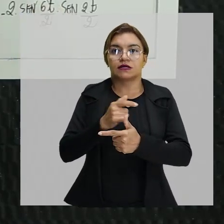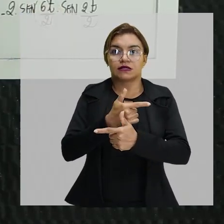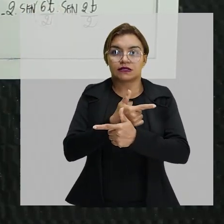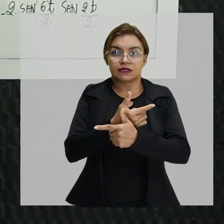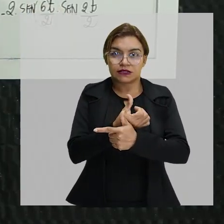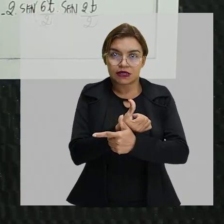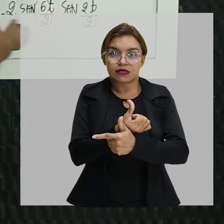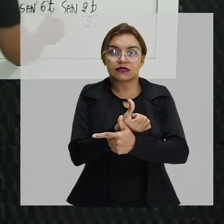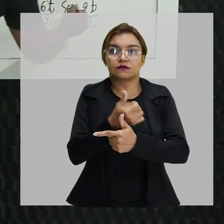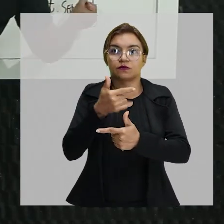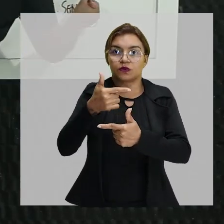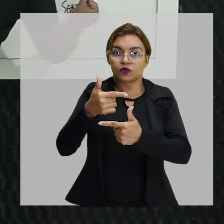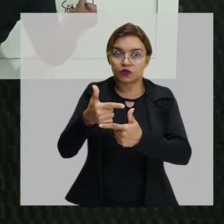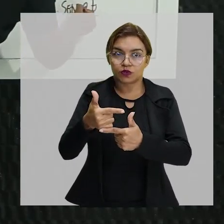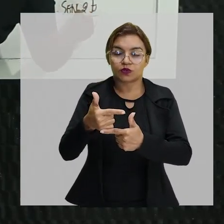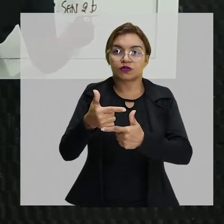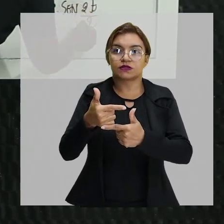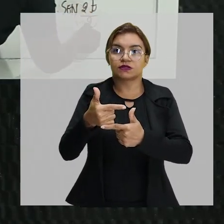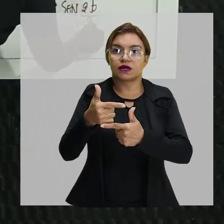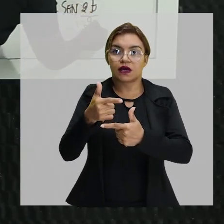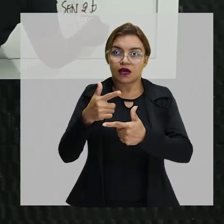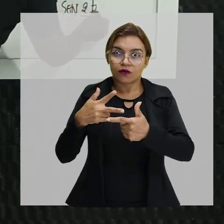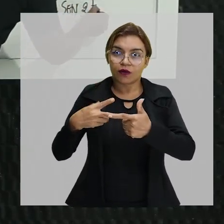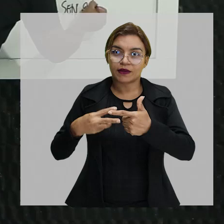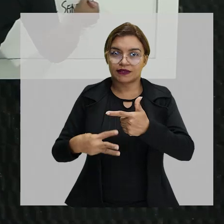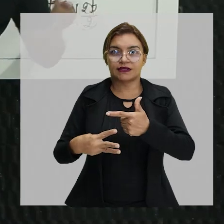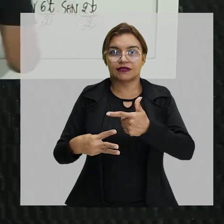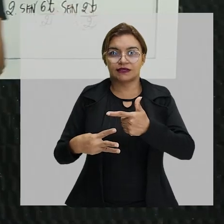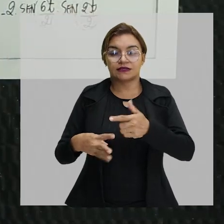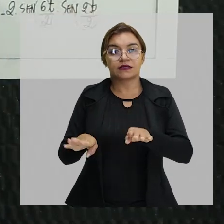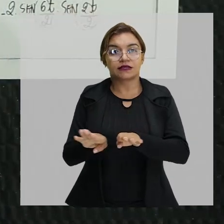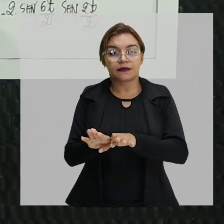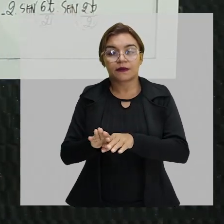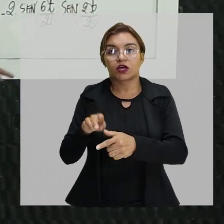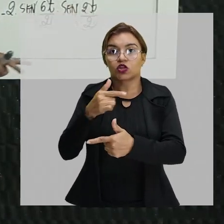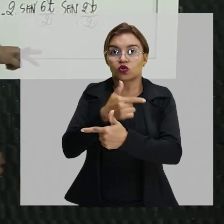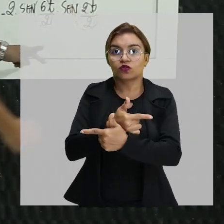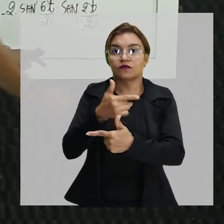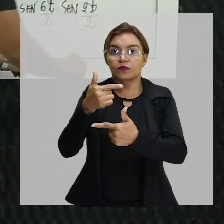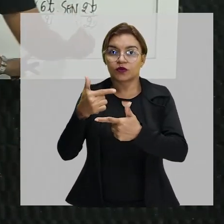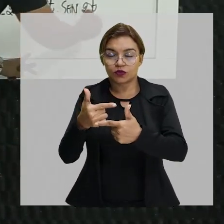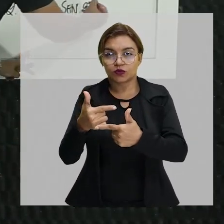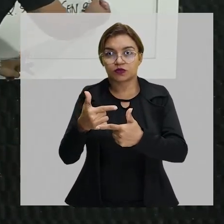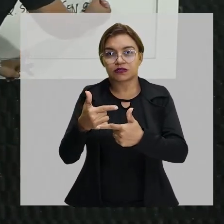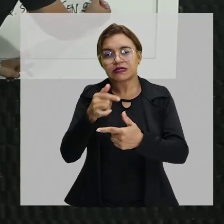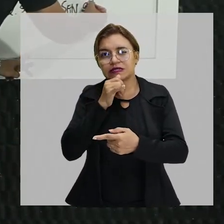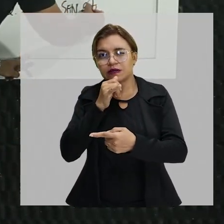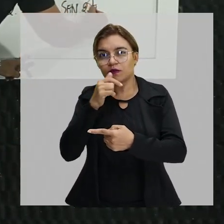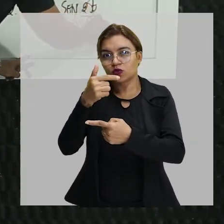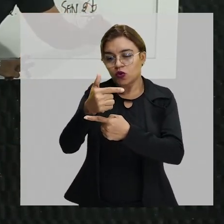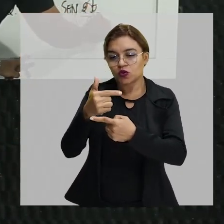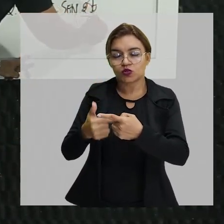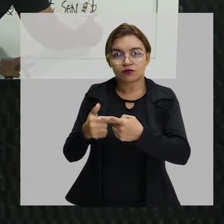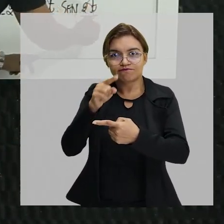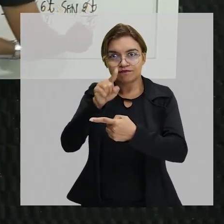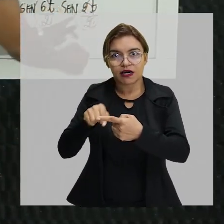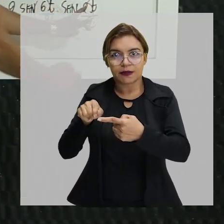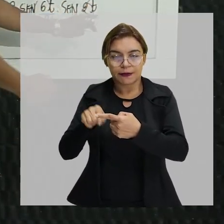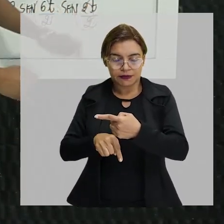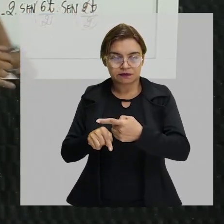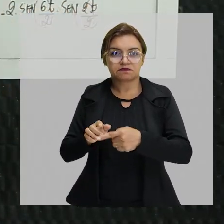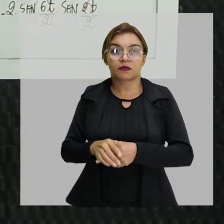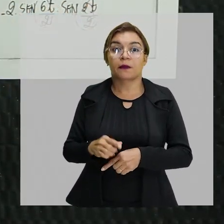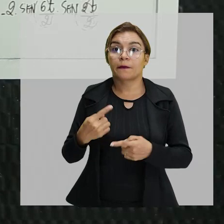pelo 2 e aqui eu vou dividir o 2 pelo 2, né? Na verdade, a gente pode cortar esse 2 com esse 2. Por que